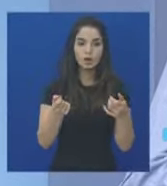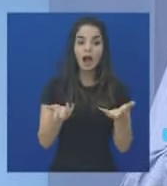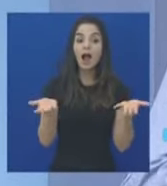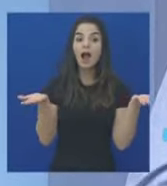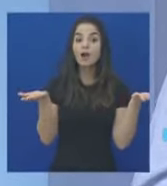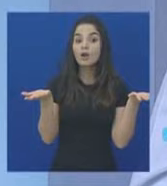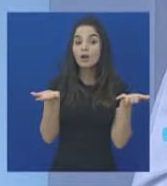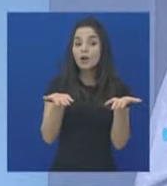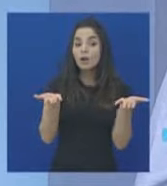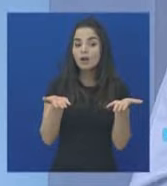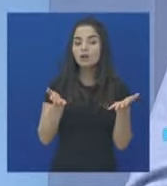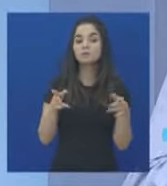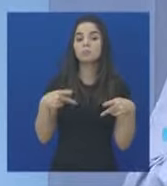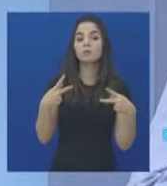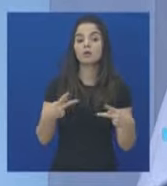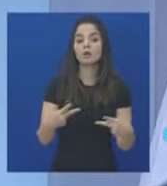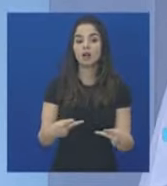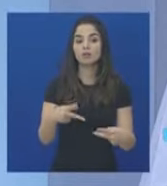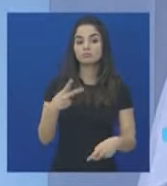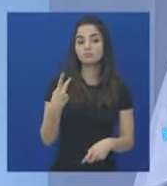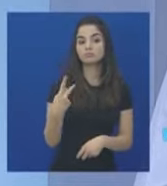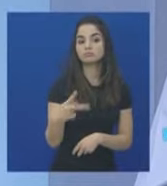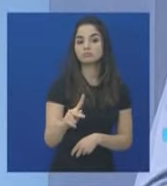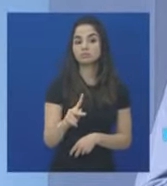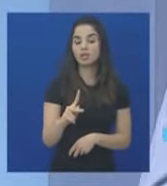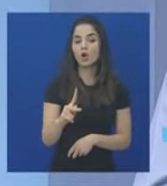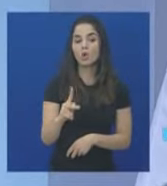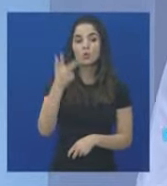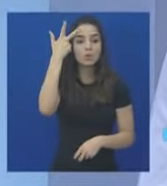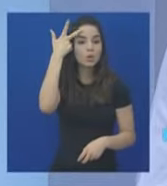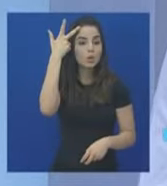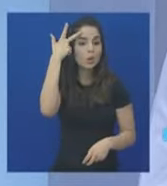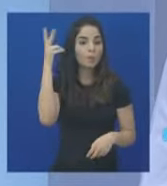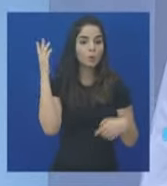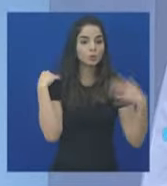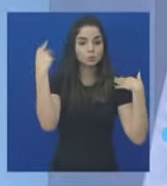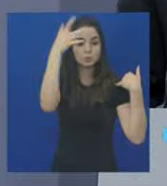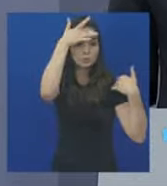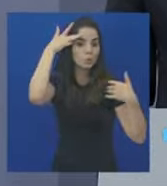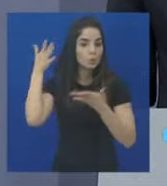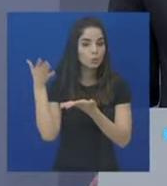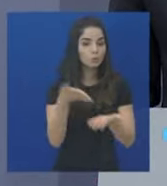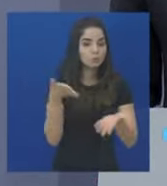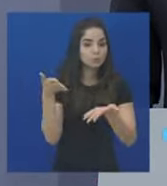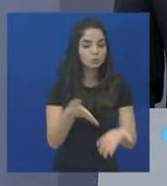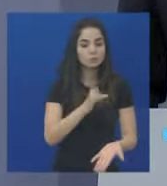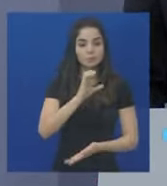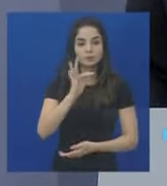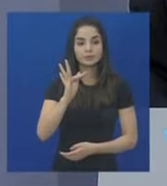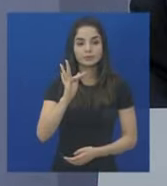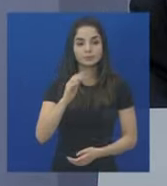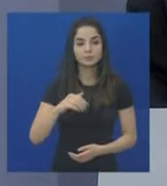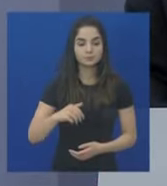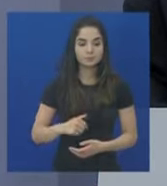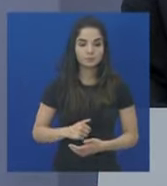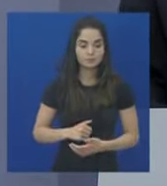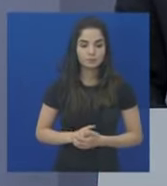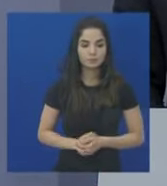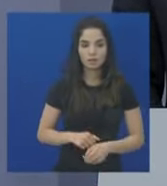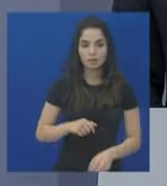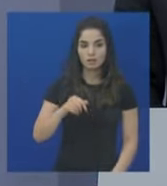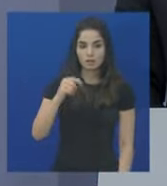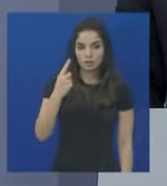quais são os seus projetos para a nossa vocação natural, que é o turismo. Ok, obrigado. Candidato Marquinhos Mendes, um minuto